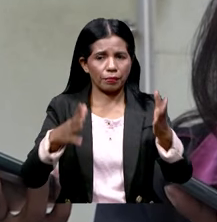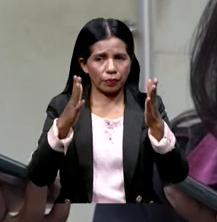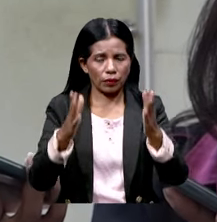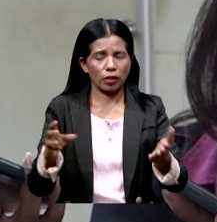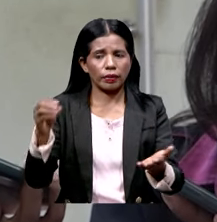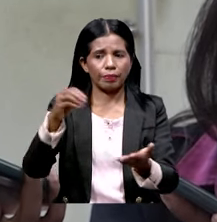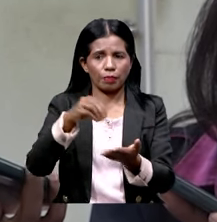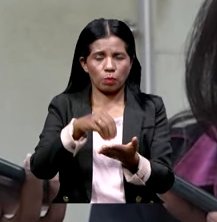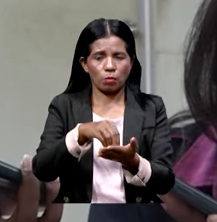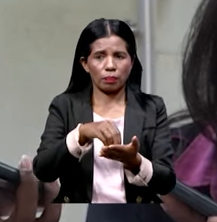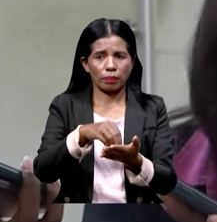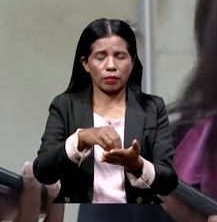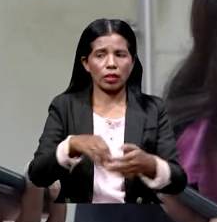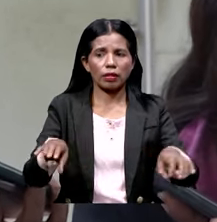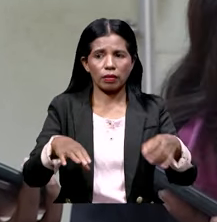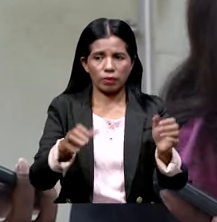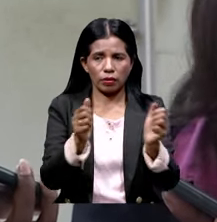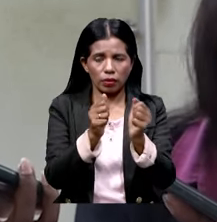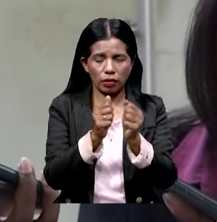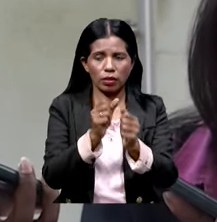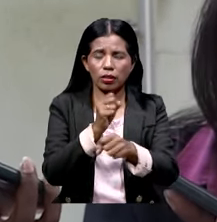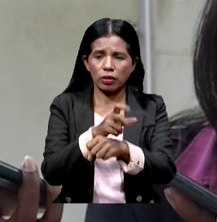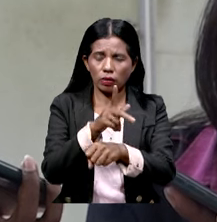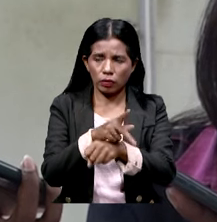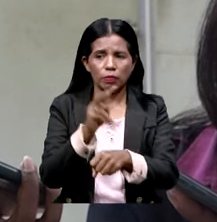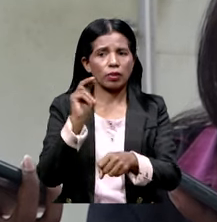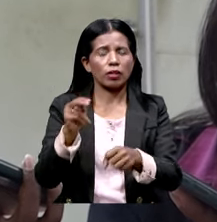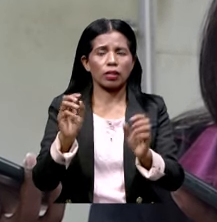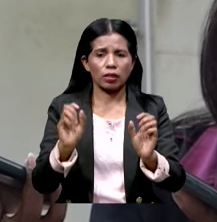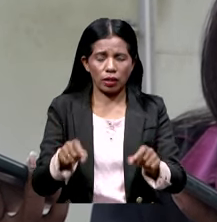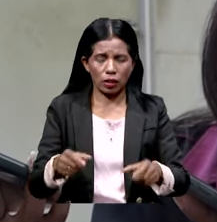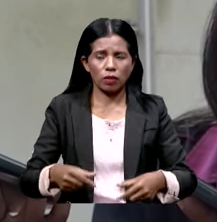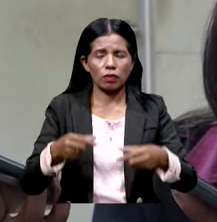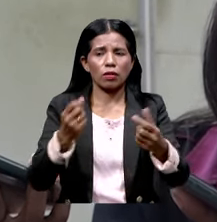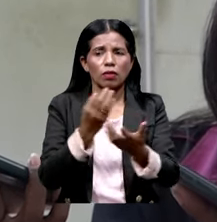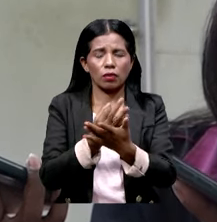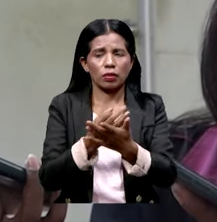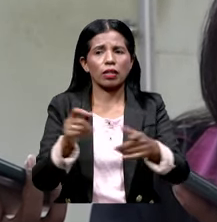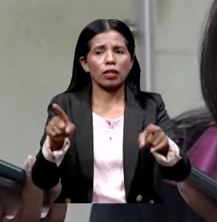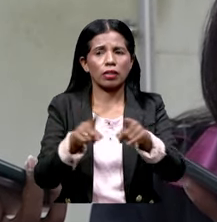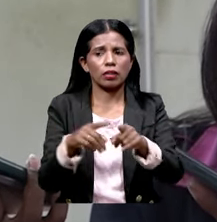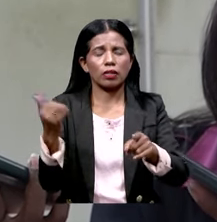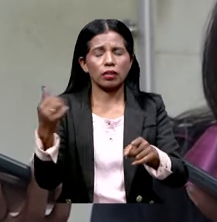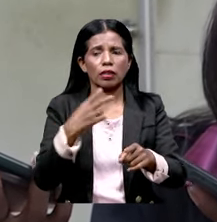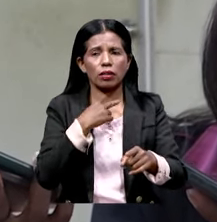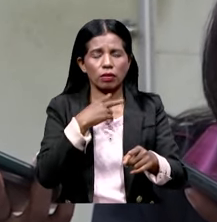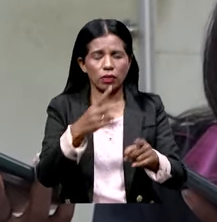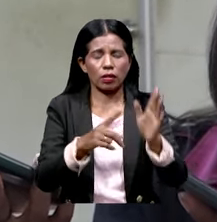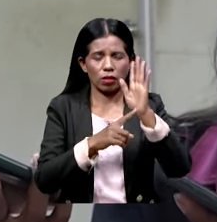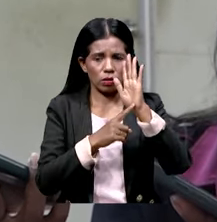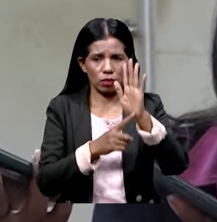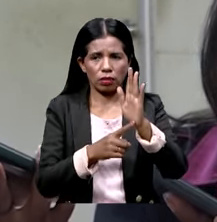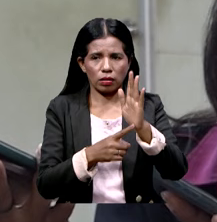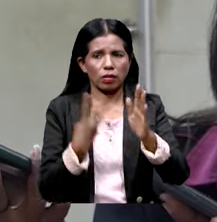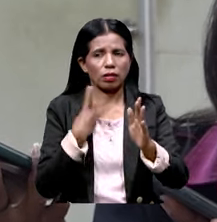integra iha sistema recrutamento se for para tem que for osa nessa né. E daí se ralo vou esquecer a espalha para malu